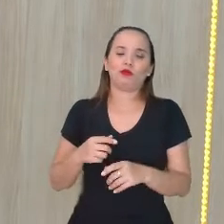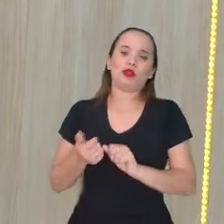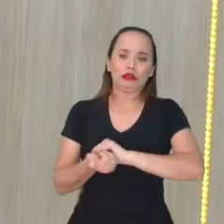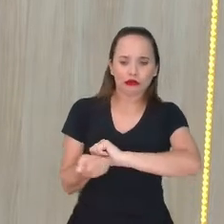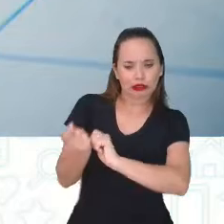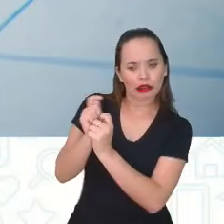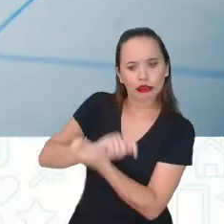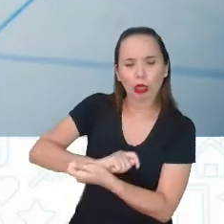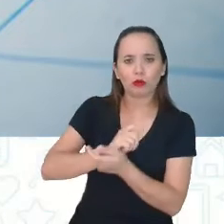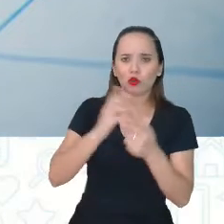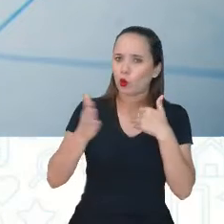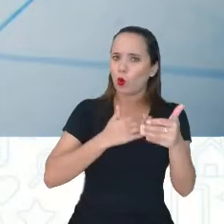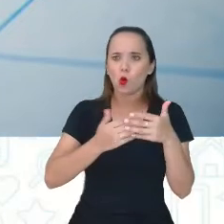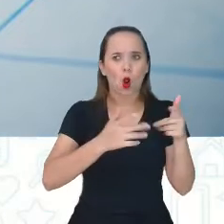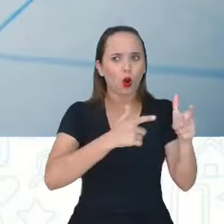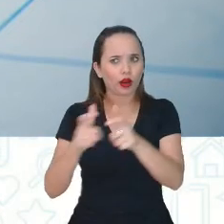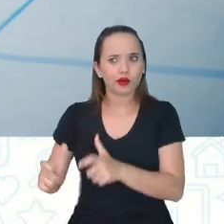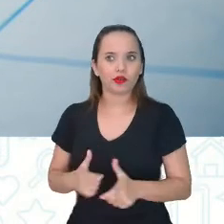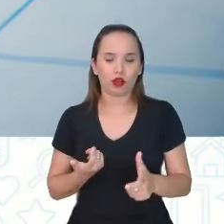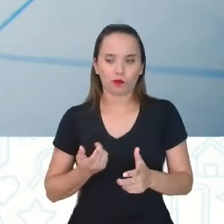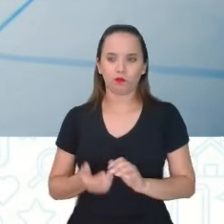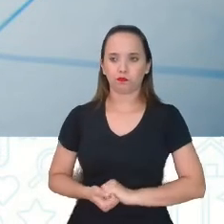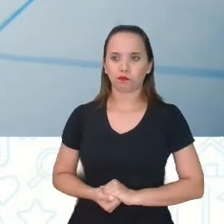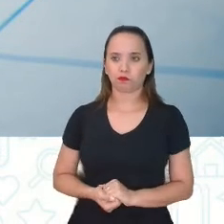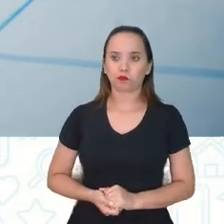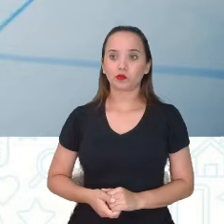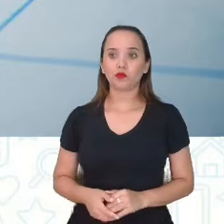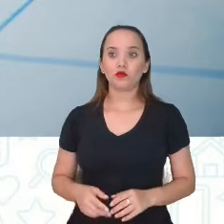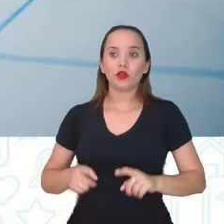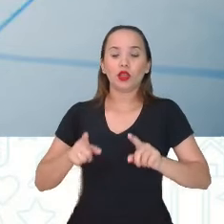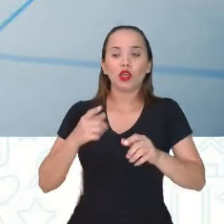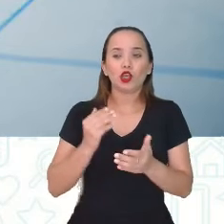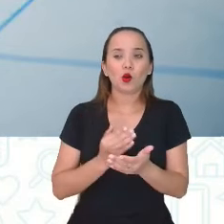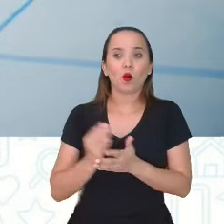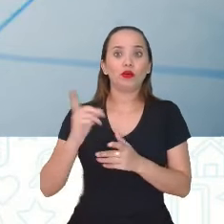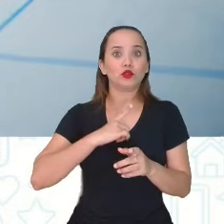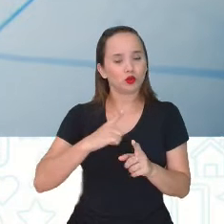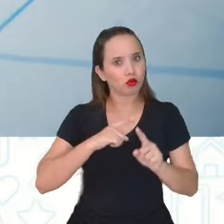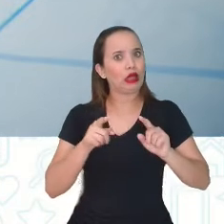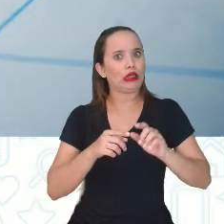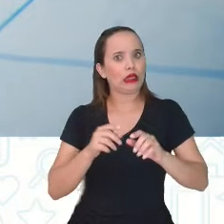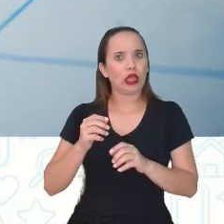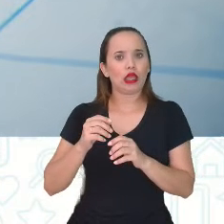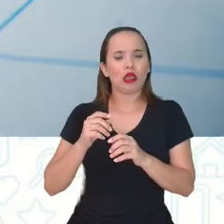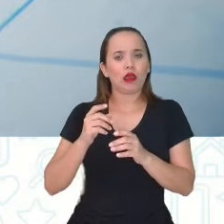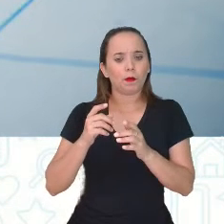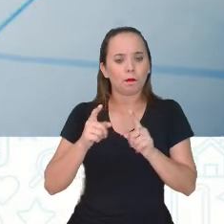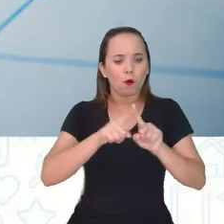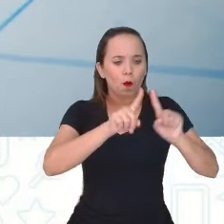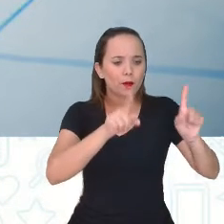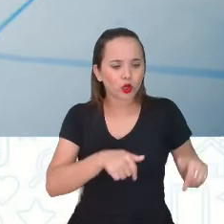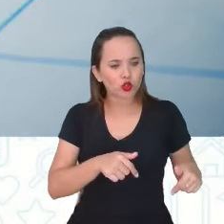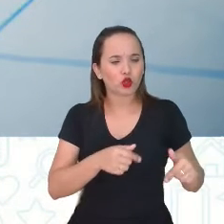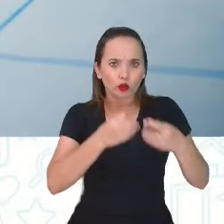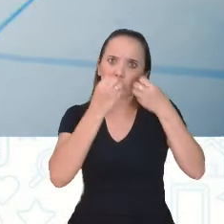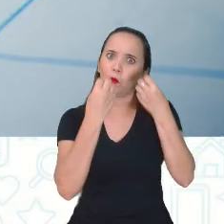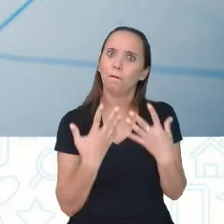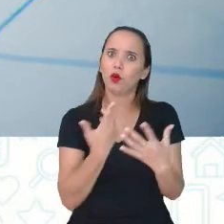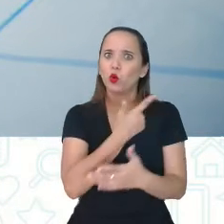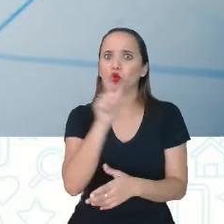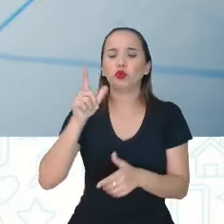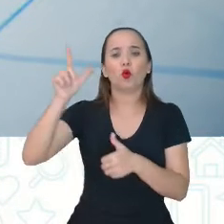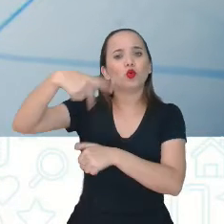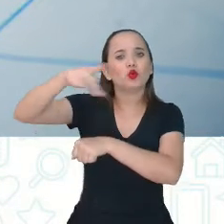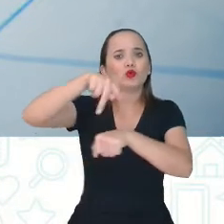certo? Então, tudo isso ele pensou. E o programa teve sucesso no México, posteriormente em outros